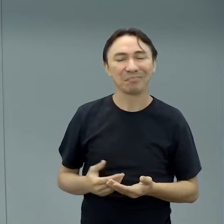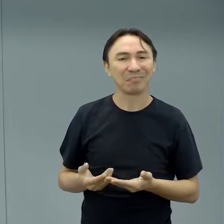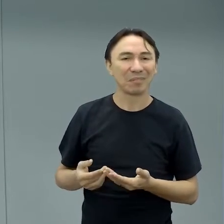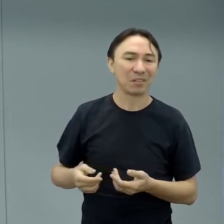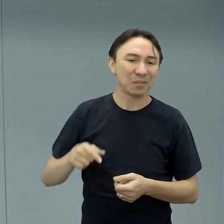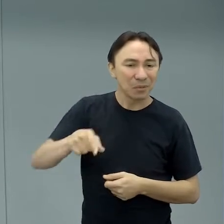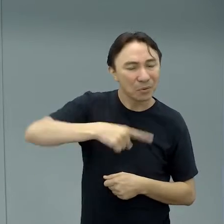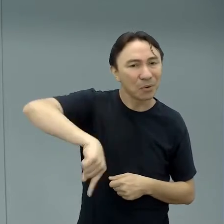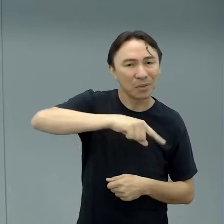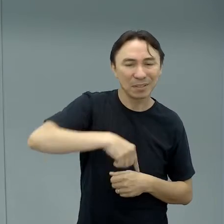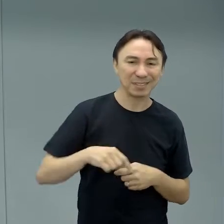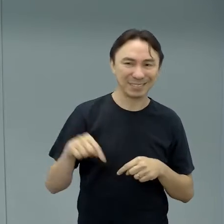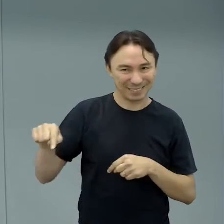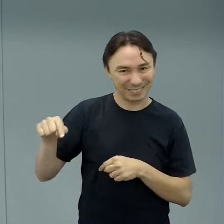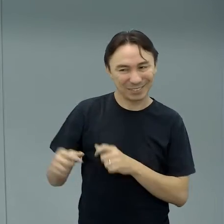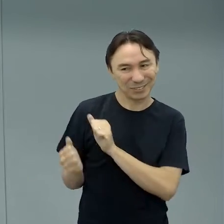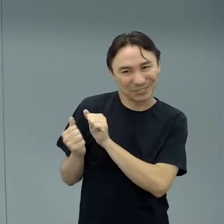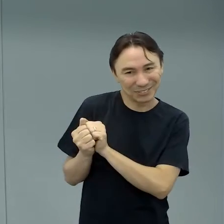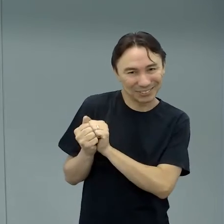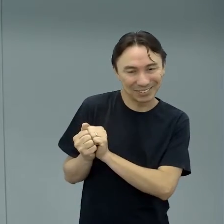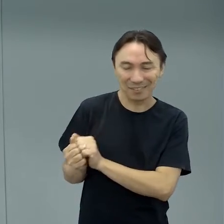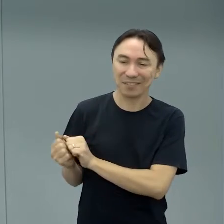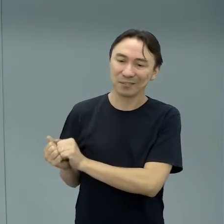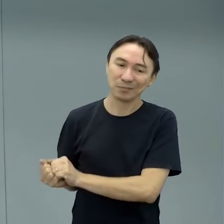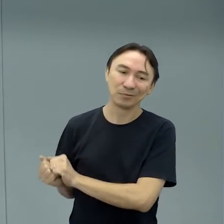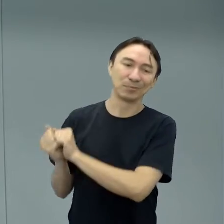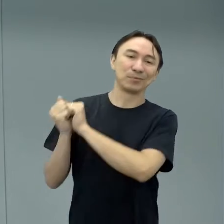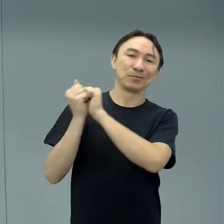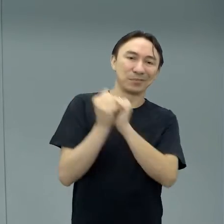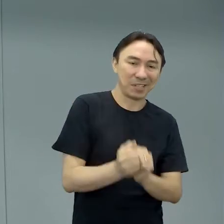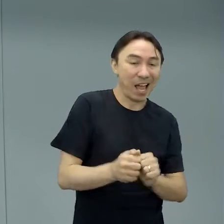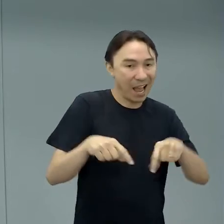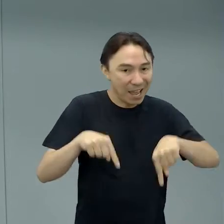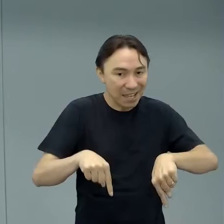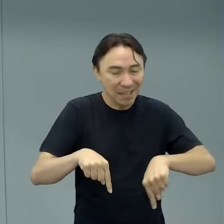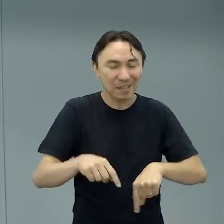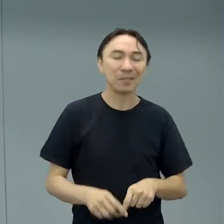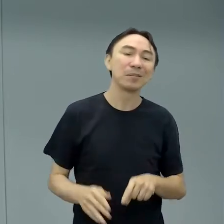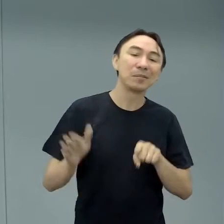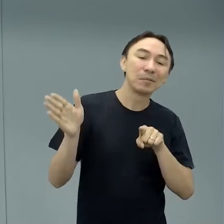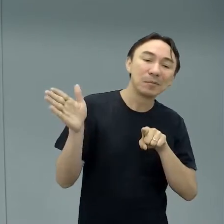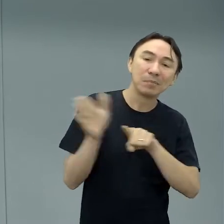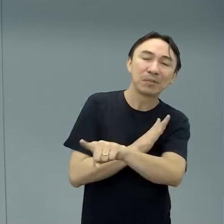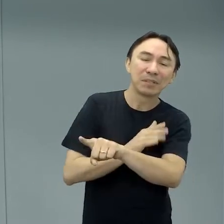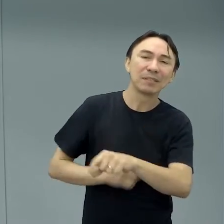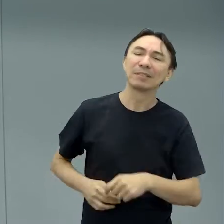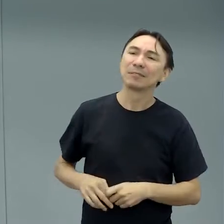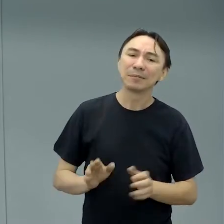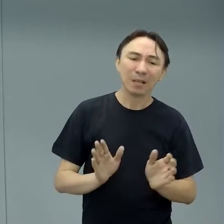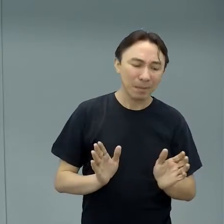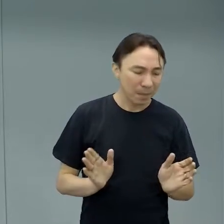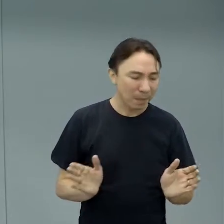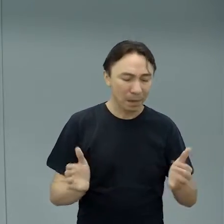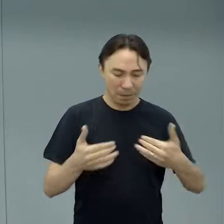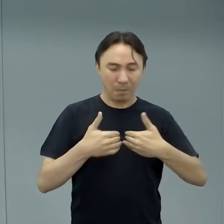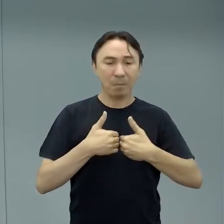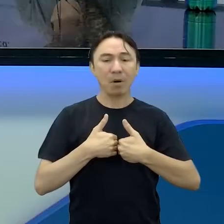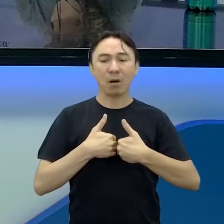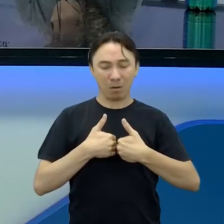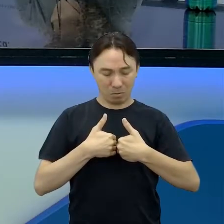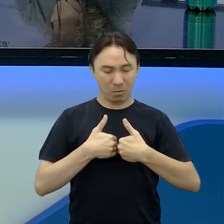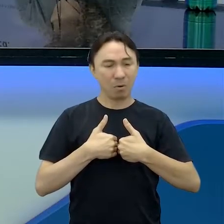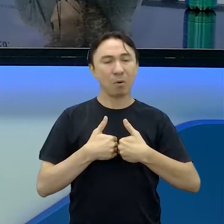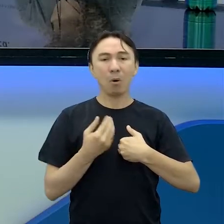para cá, e eu perguntei em relação ao autista, né, essa questão da